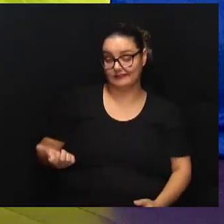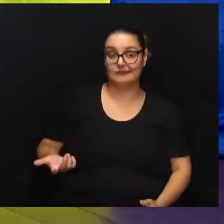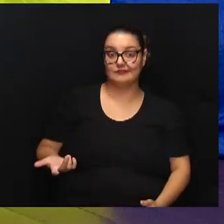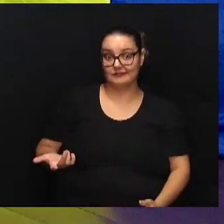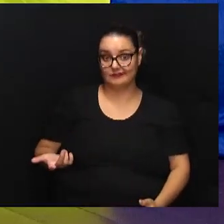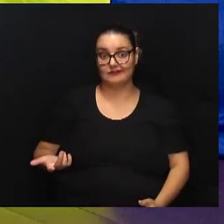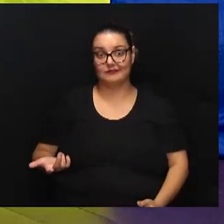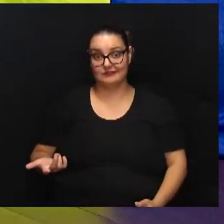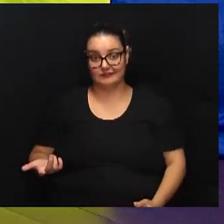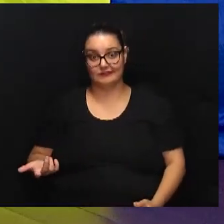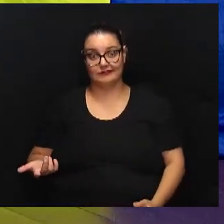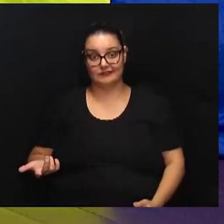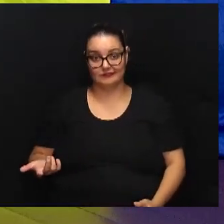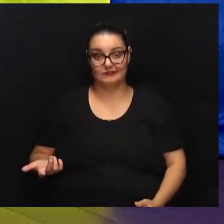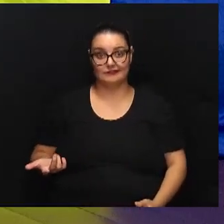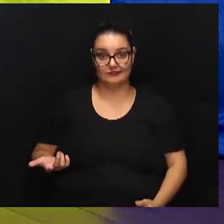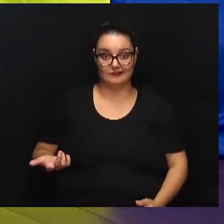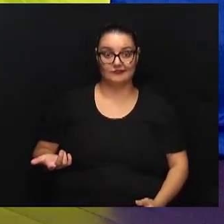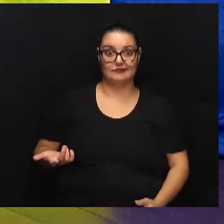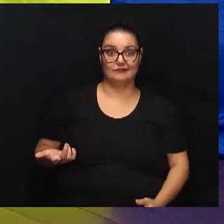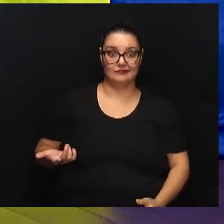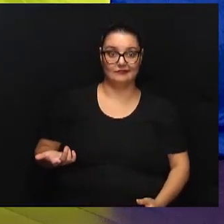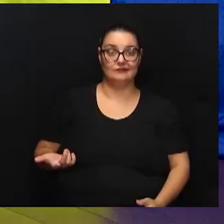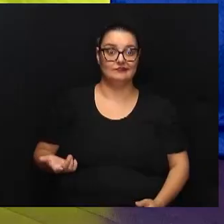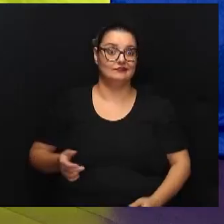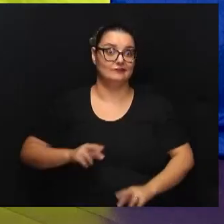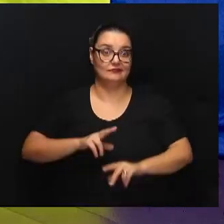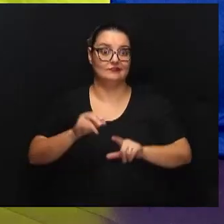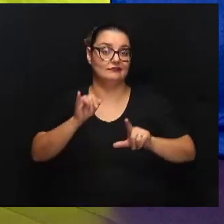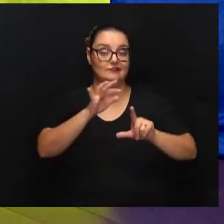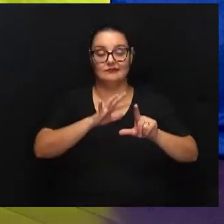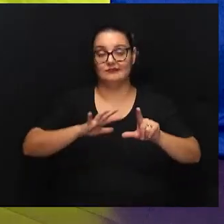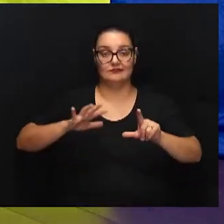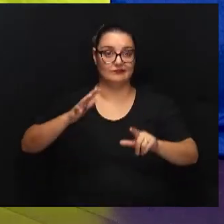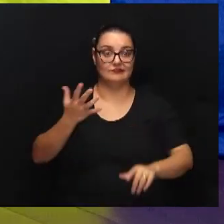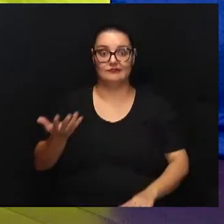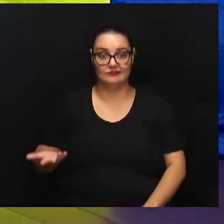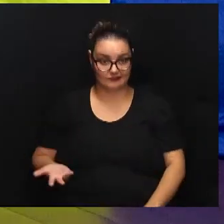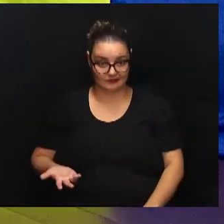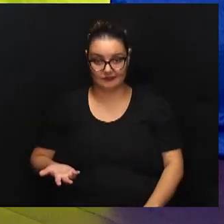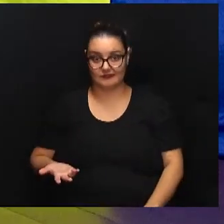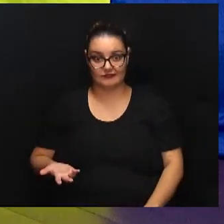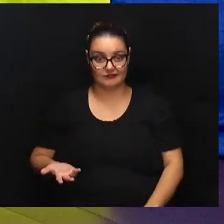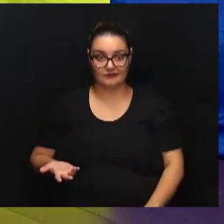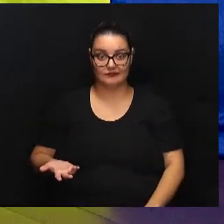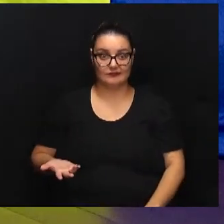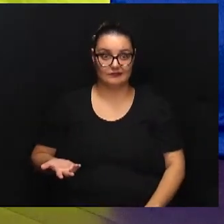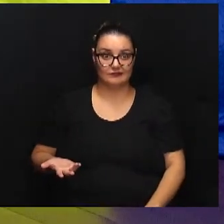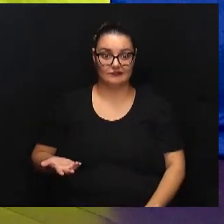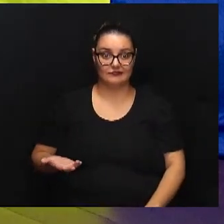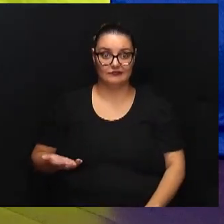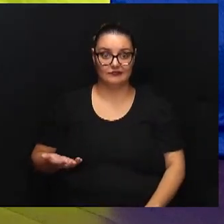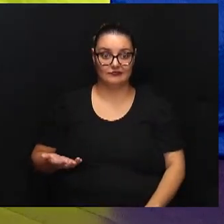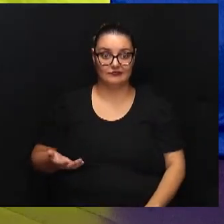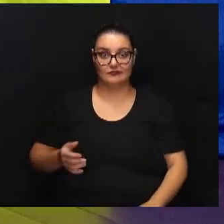arte lésbica aqui, né? A gente colocou um monte de imagens, um monte